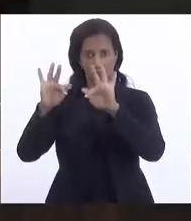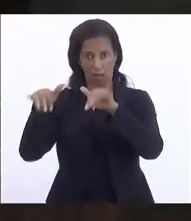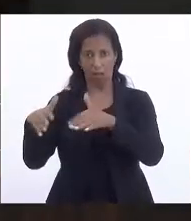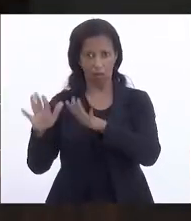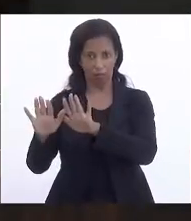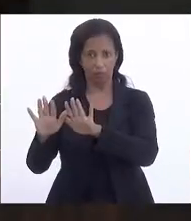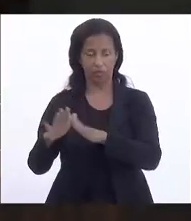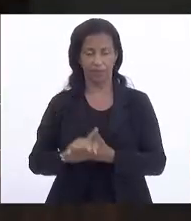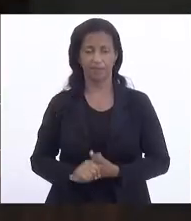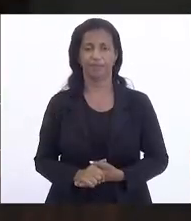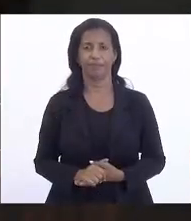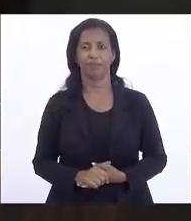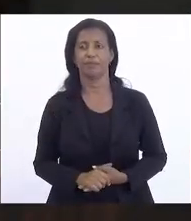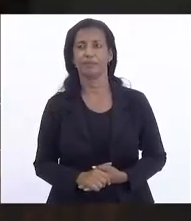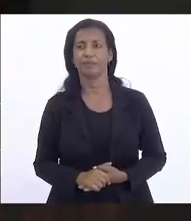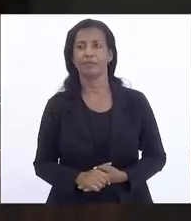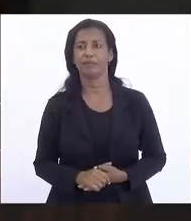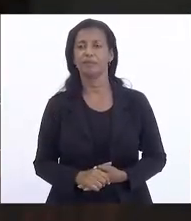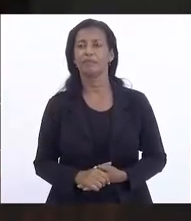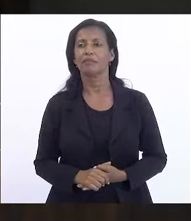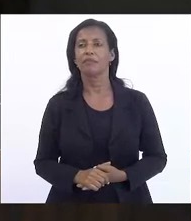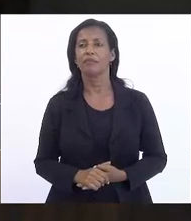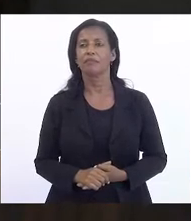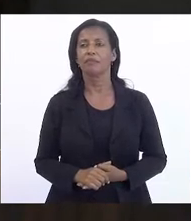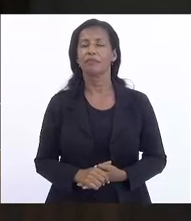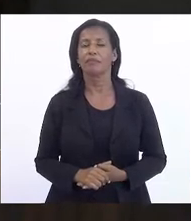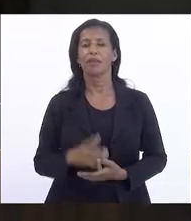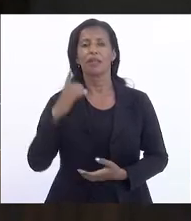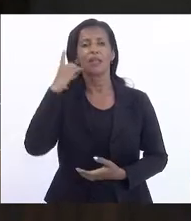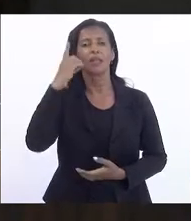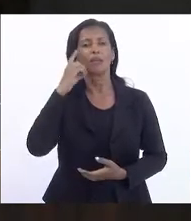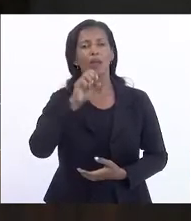vamos fazê-la. Declaração. Deputado Samuel,